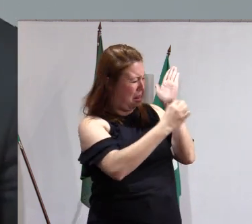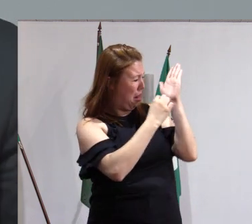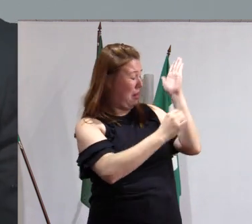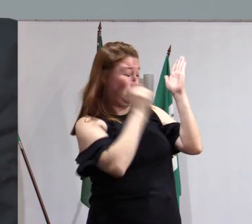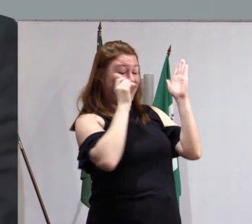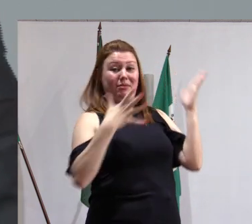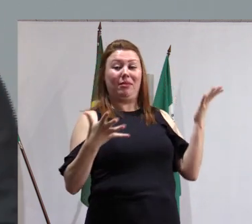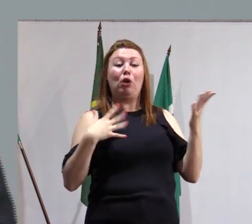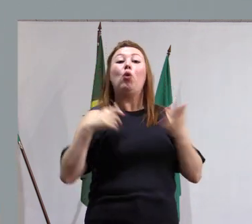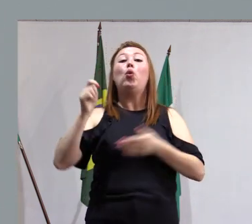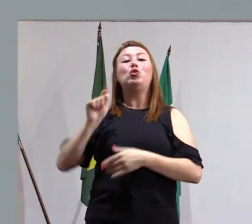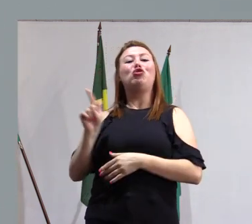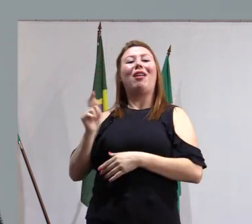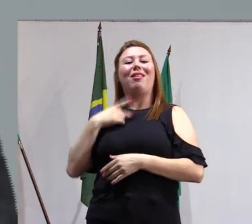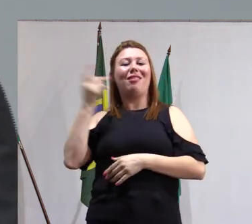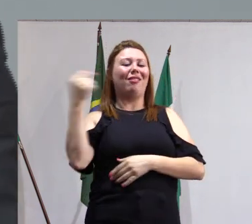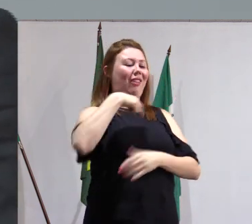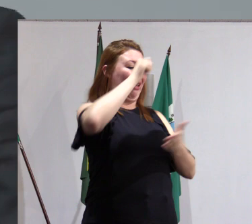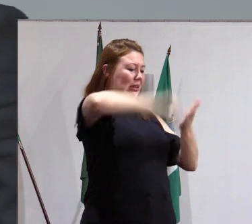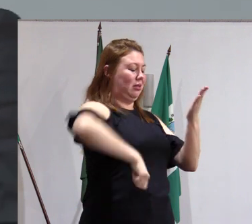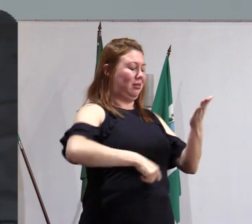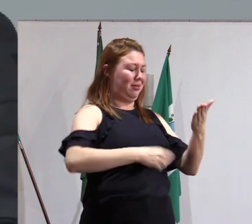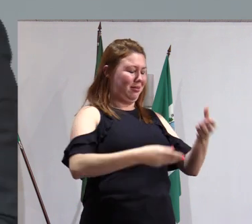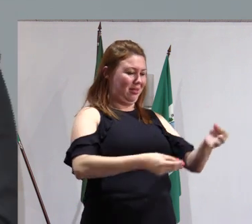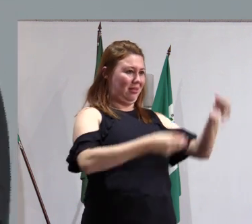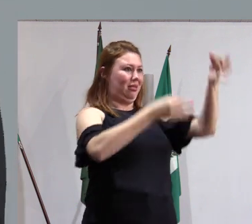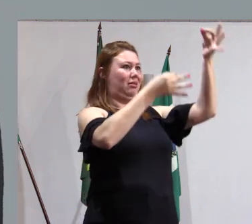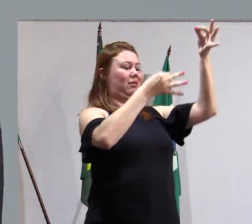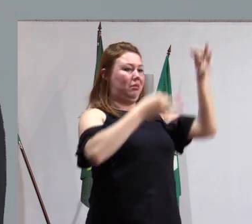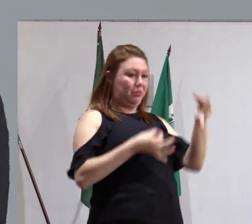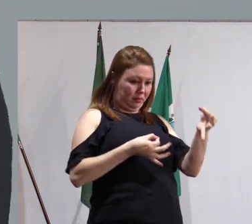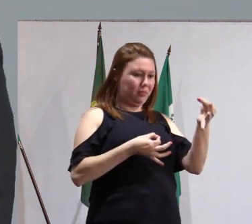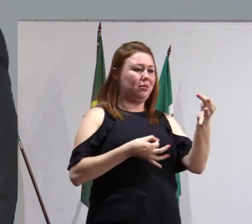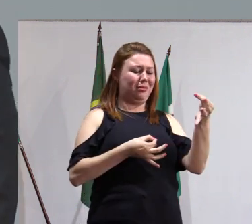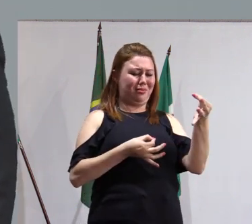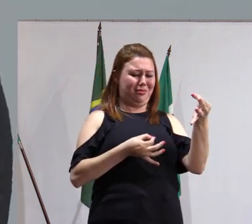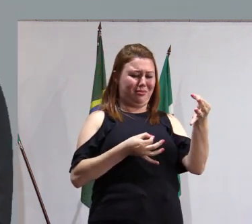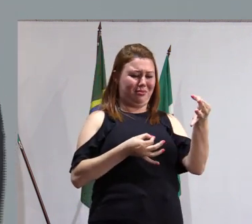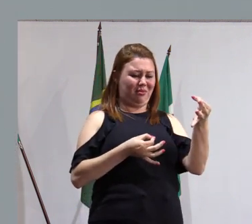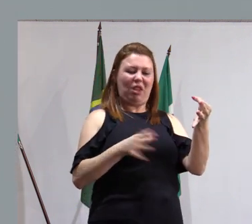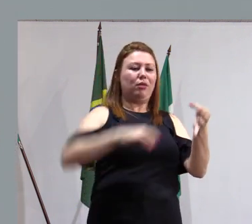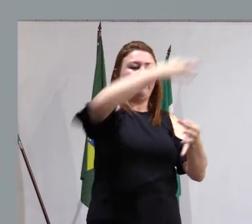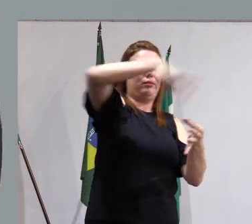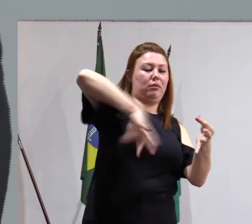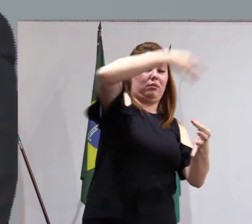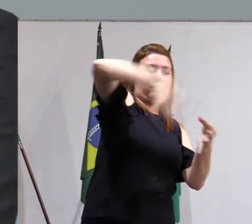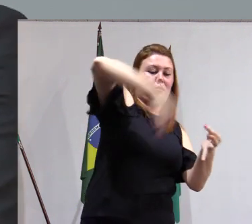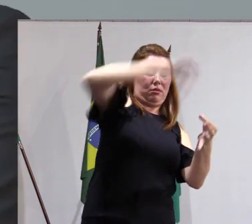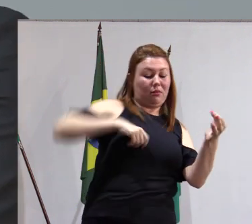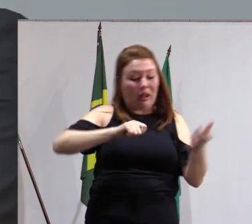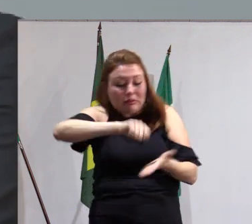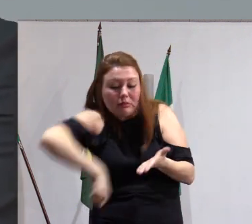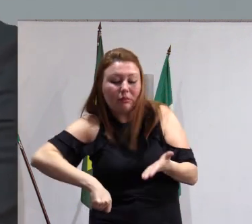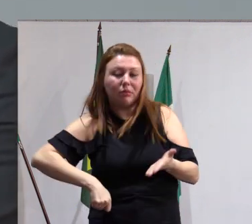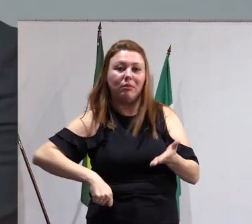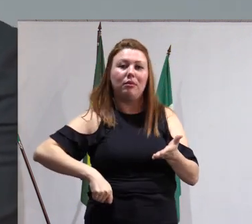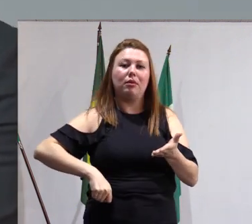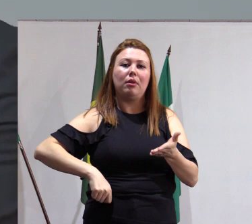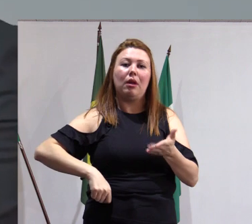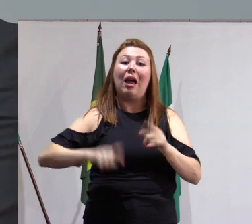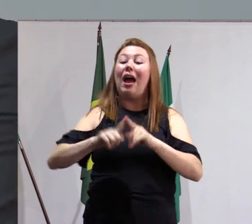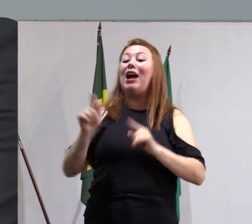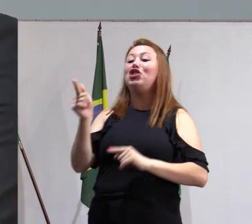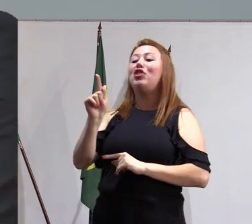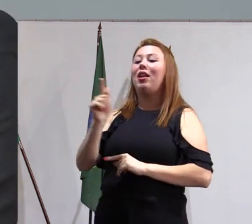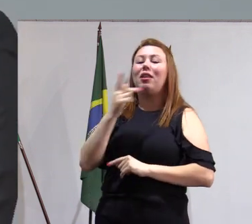ele passa para você assinar. E eu recebi aquele papel, já fui direto para onde tinha que assinar e comecei a assinar. Daí a gerente falou, Thiago, mas